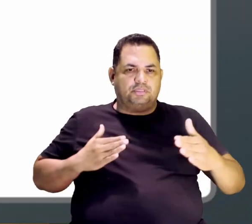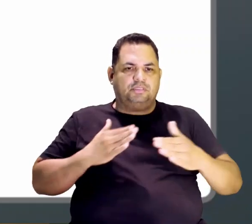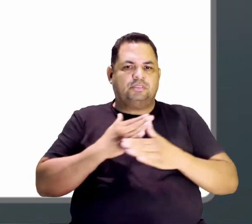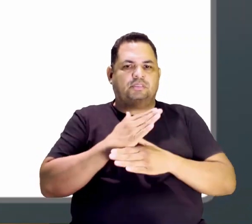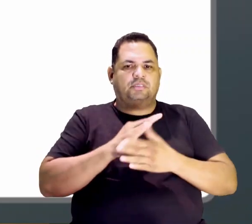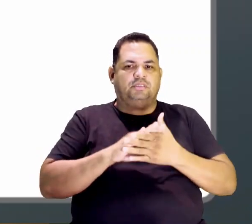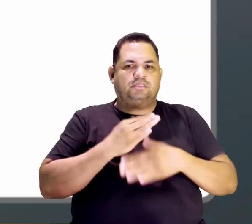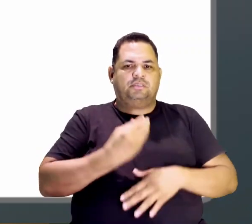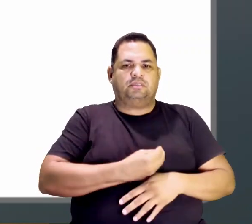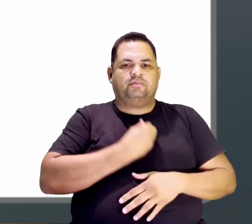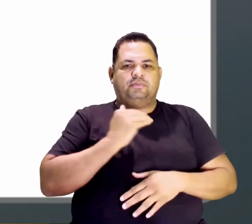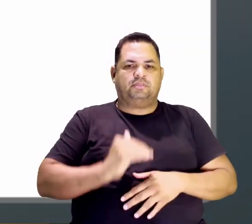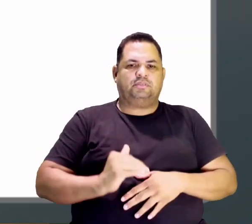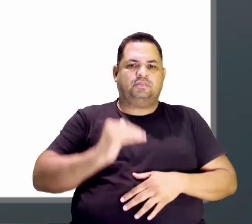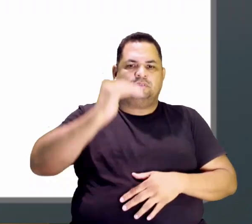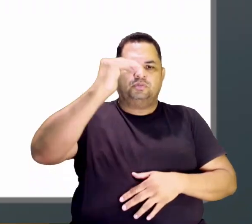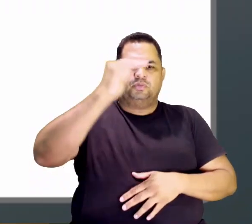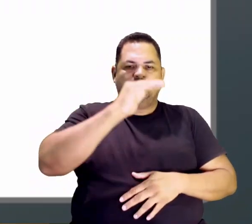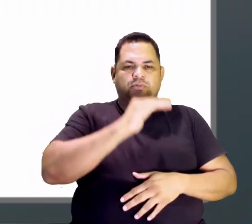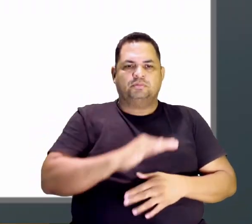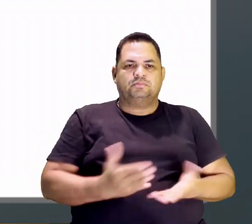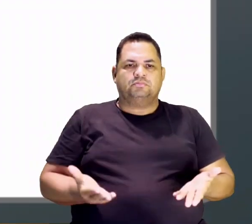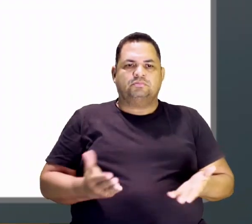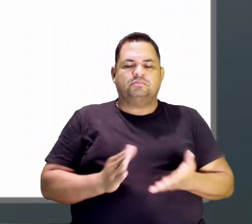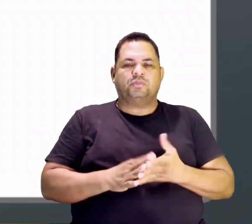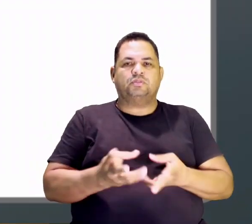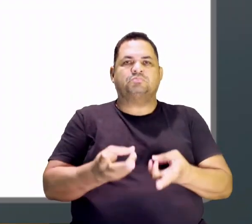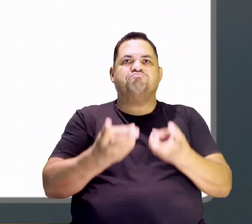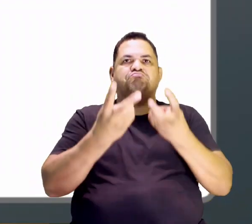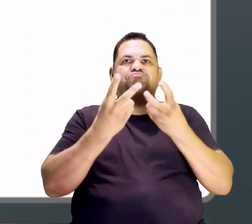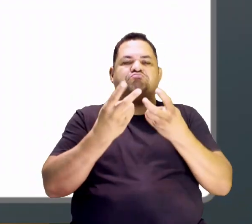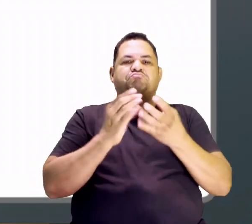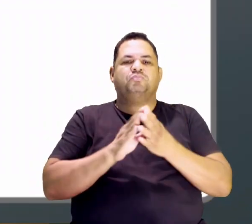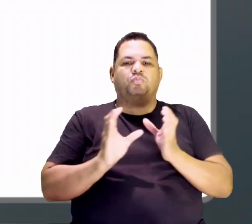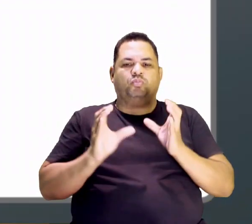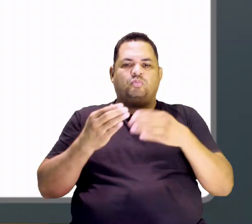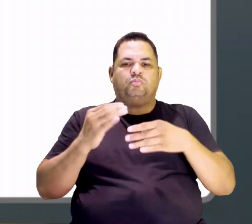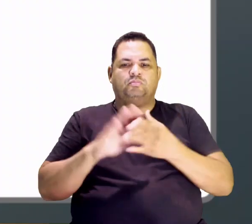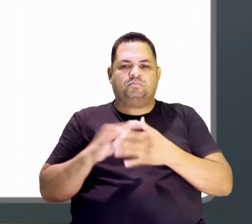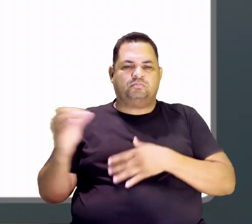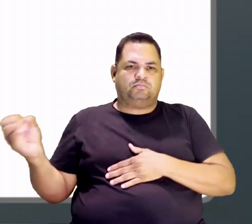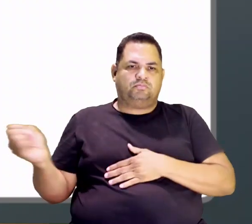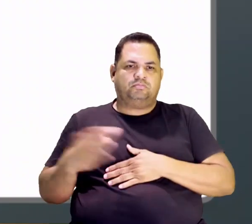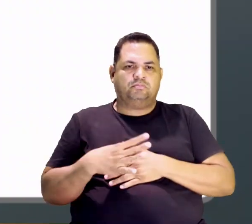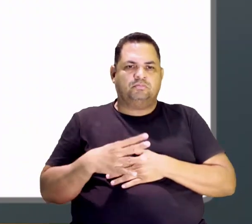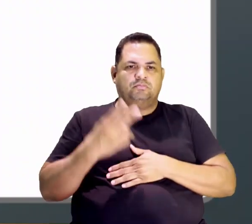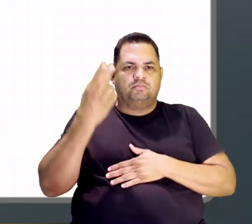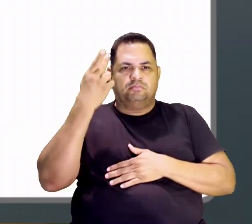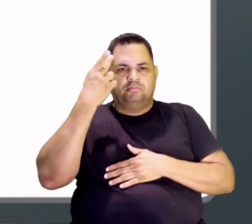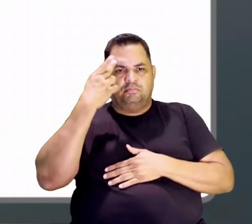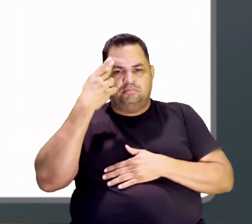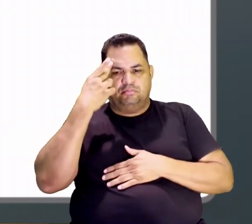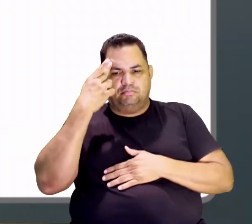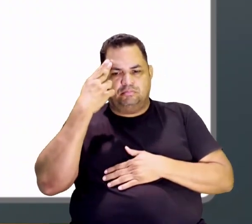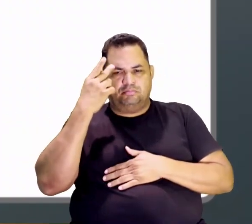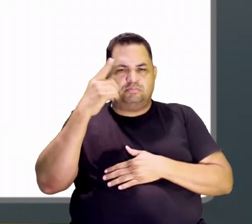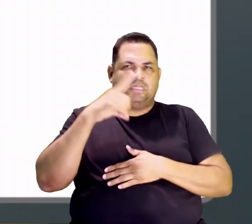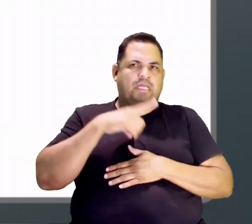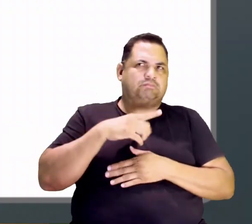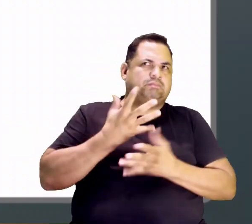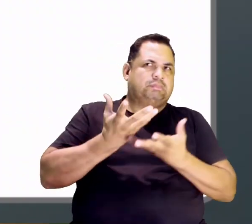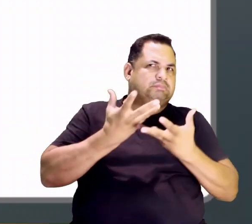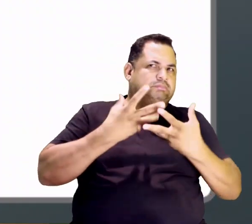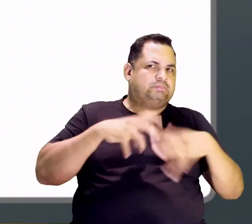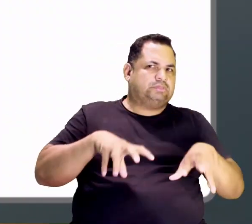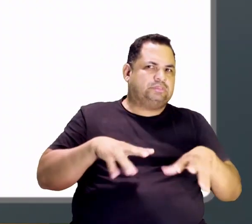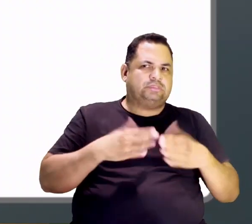consegue identificar o grupo dos adolescentes tranquilamente, né? Normalmente aí algumas desconformidades, algumas